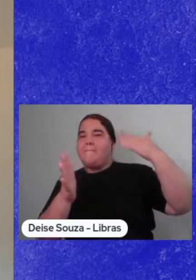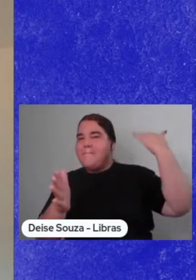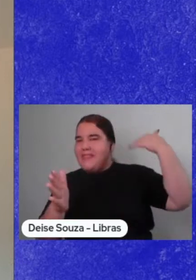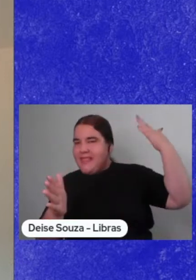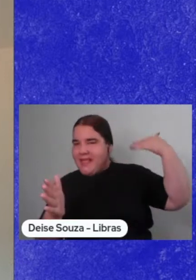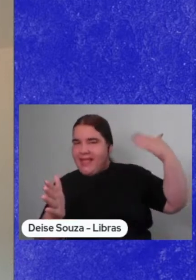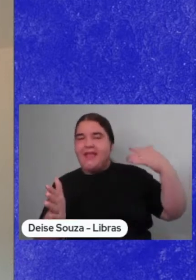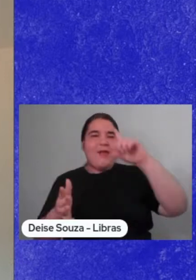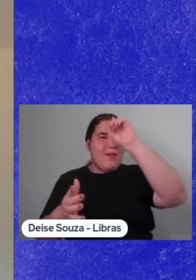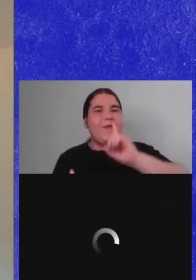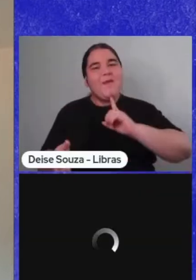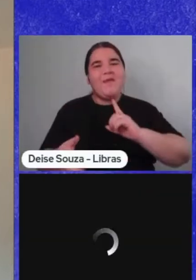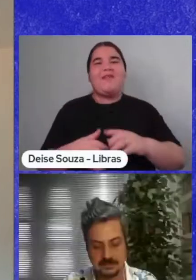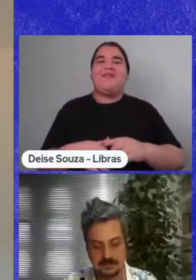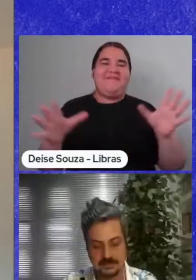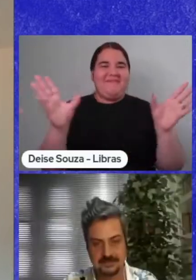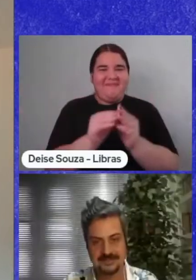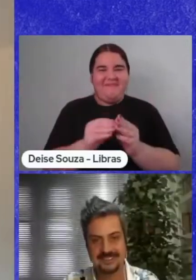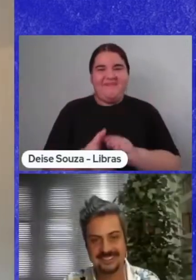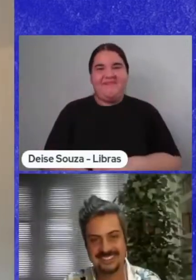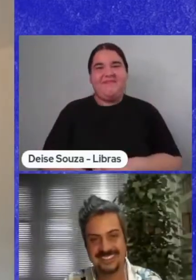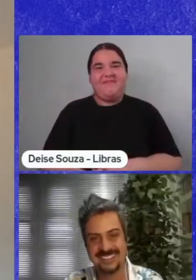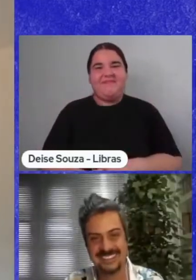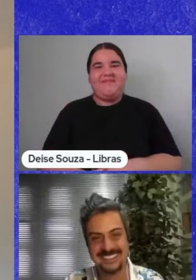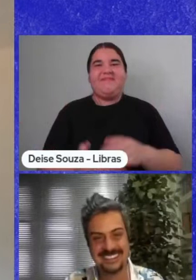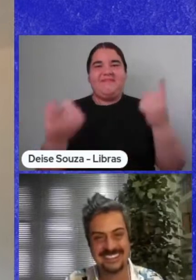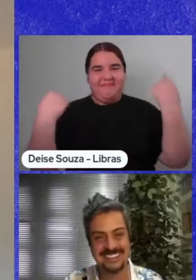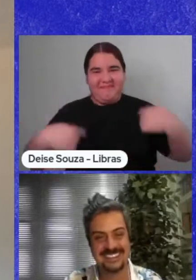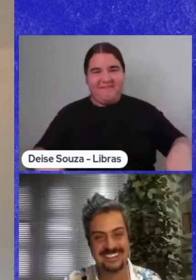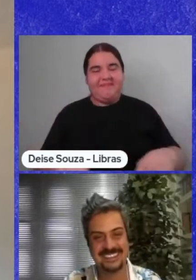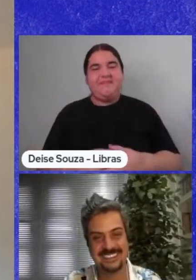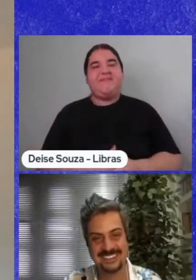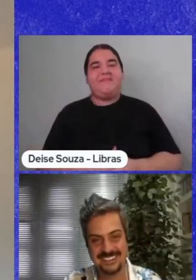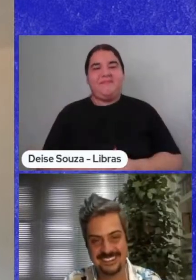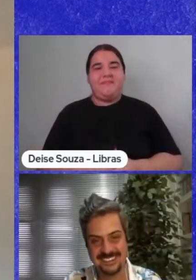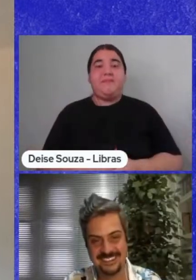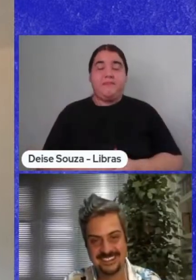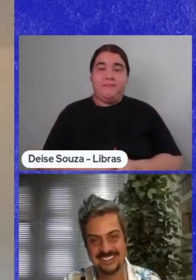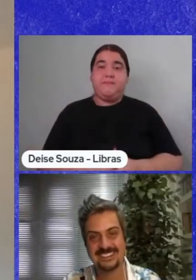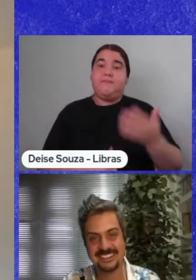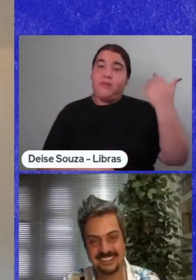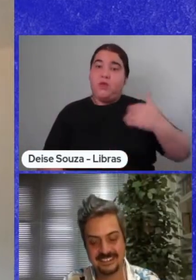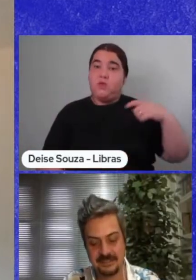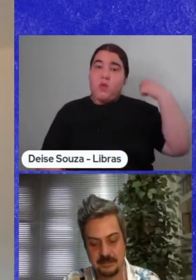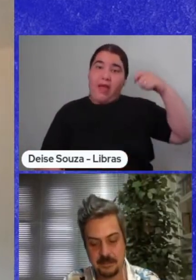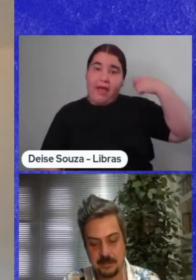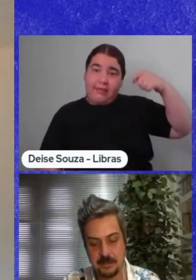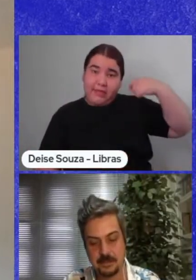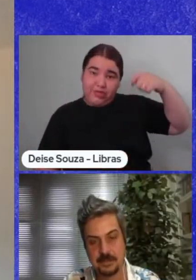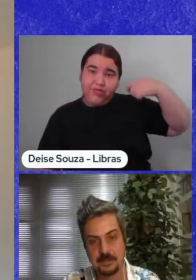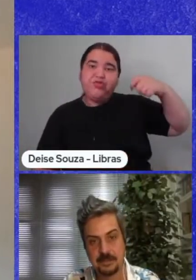Acho que é basicamente isso, fisicamente falando. Então, eu sou atriz, sou artista